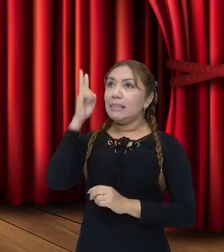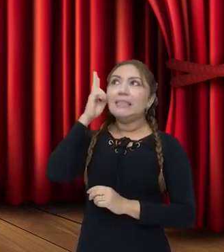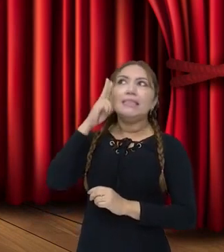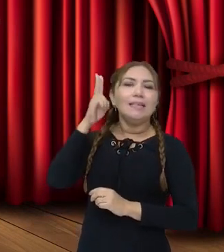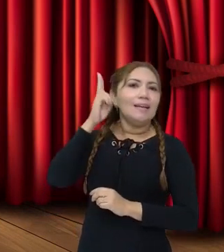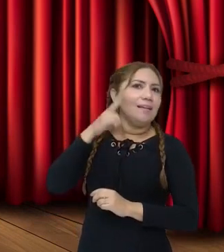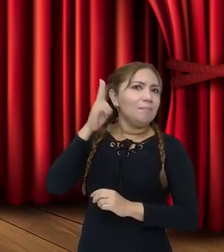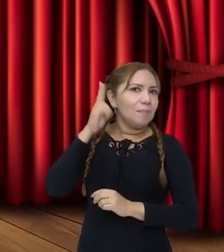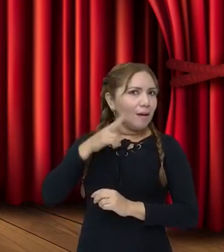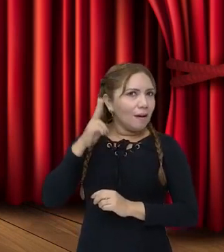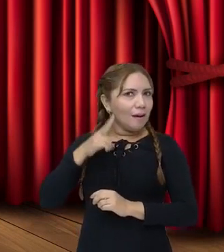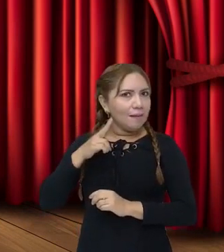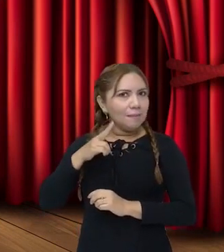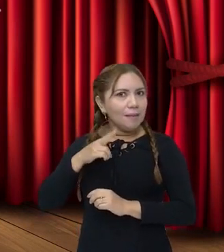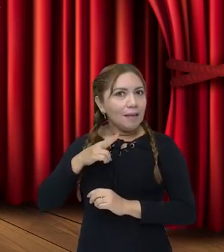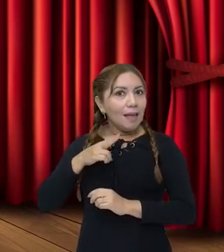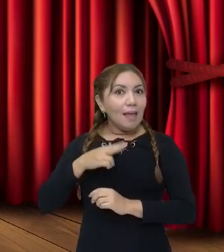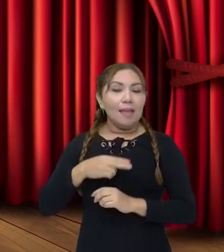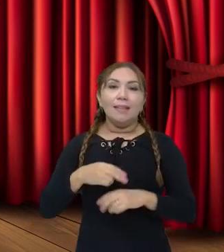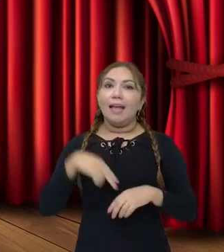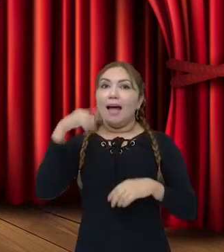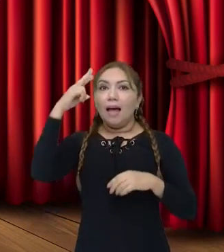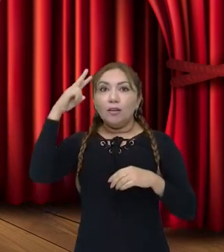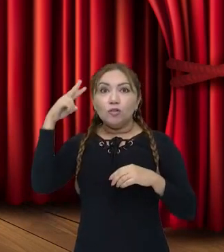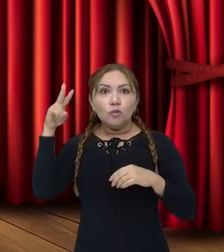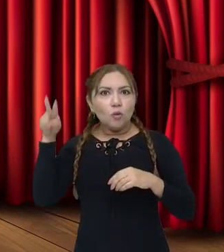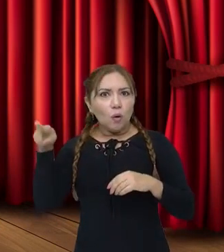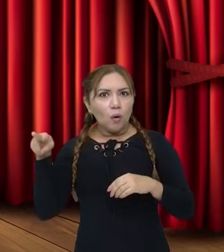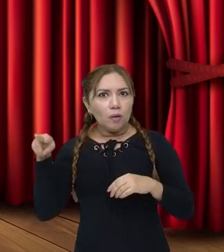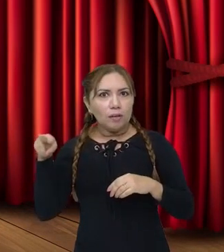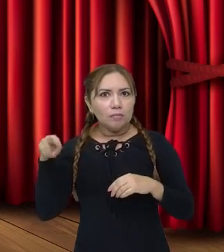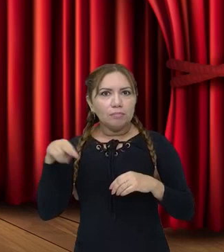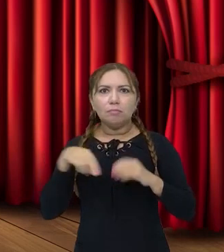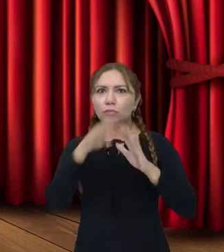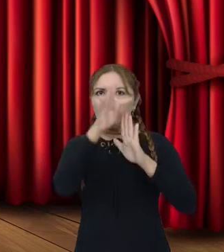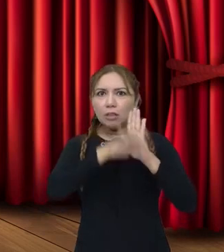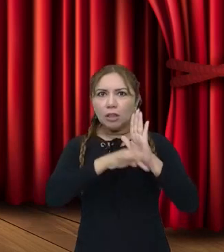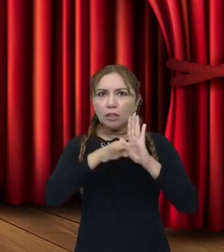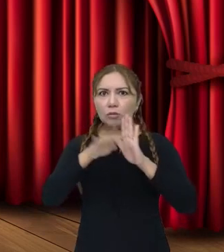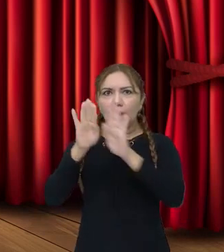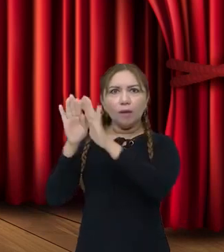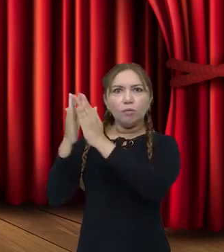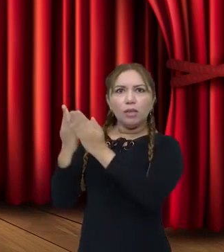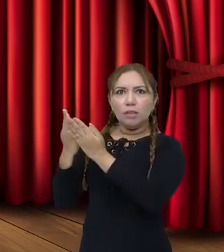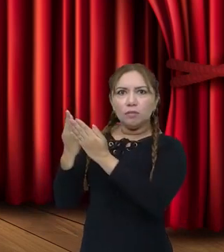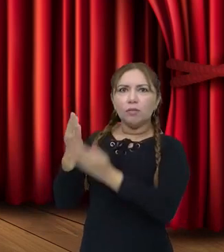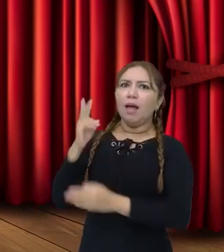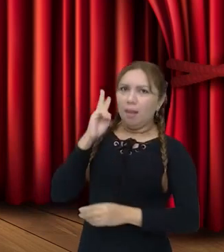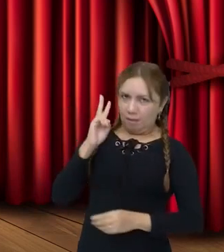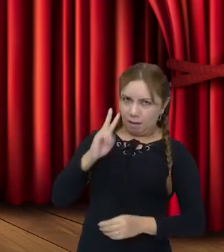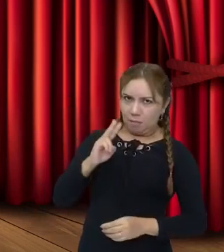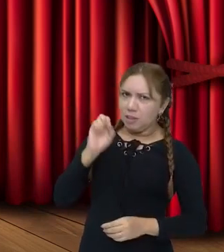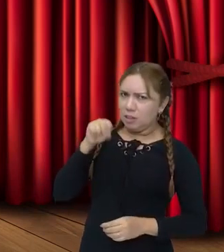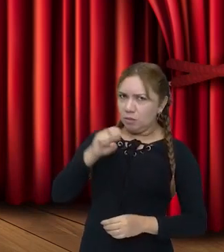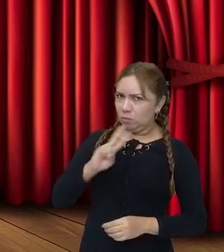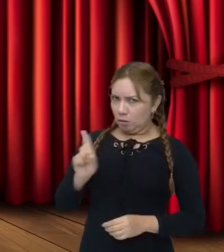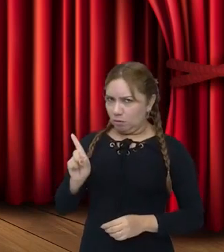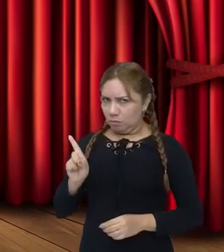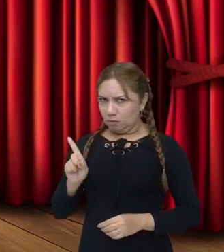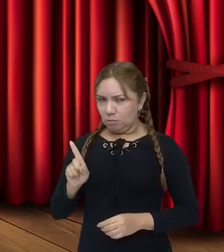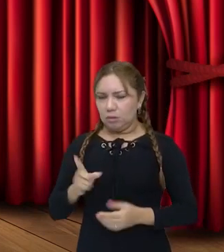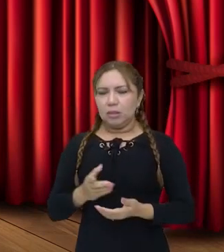da historinha que nós acabamos de contar para vocês. Vocês se lembram? Sim ou não? Este jogo, ele